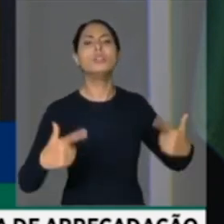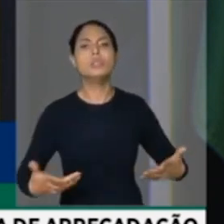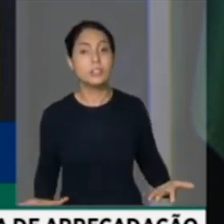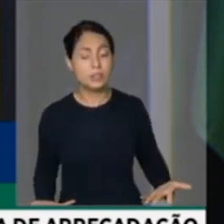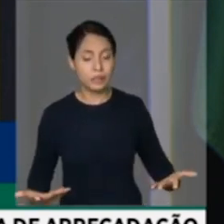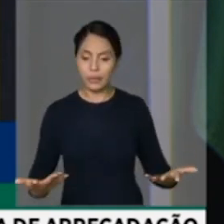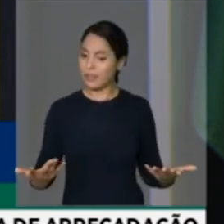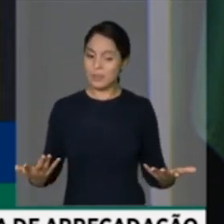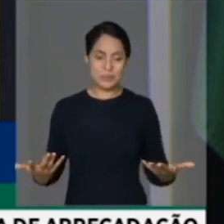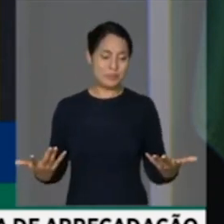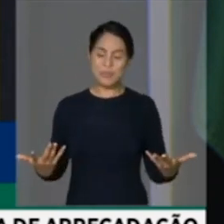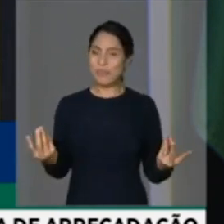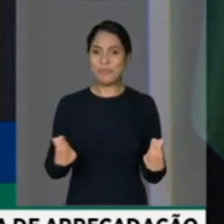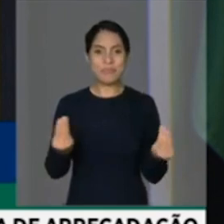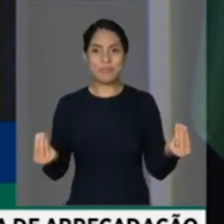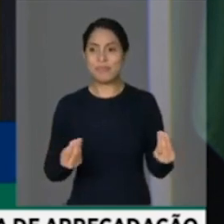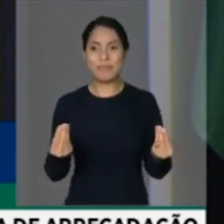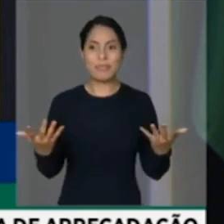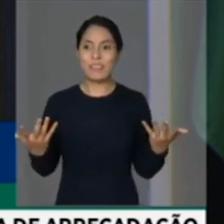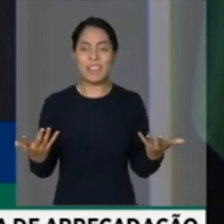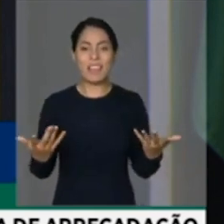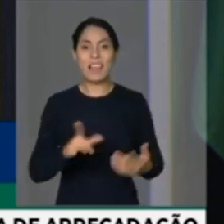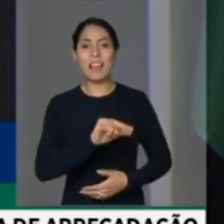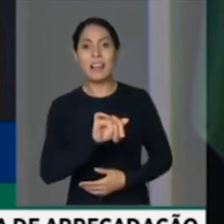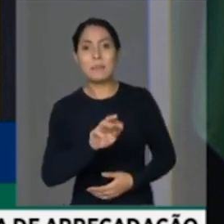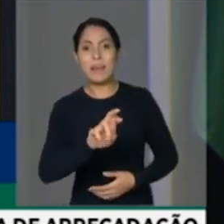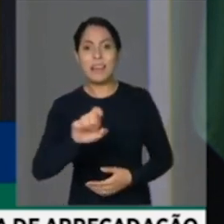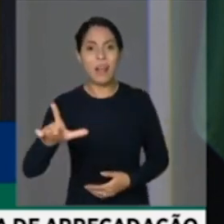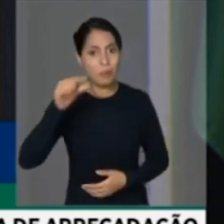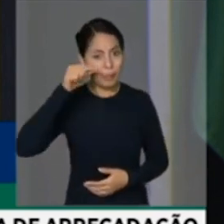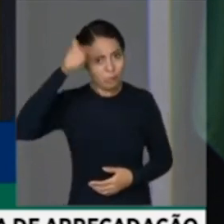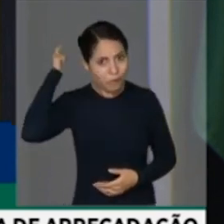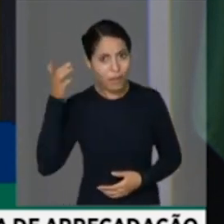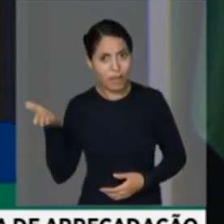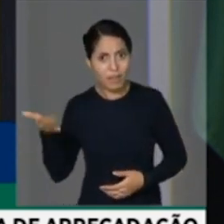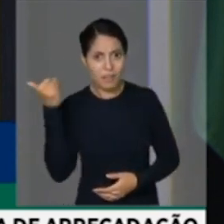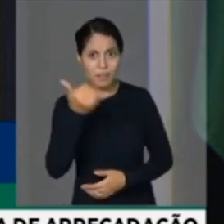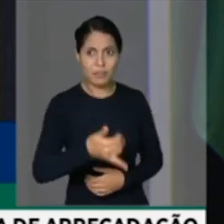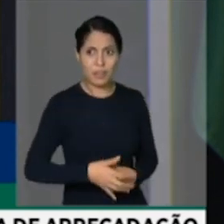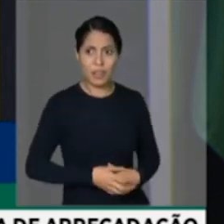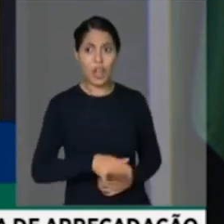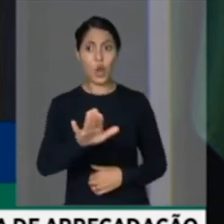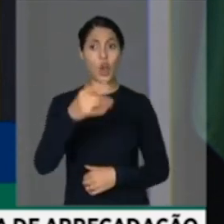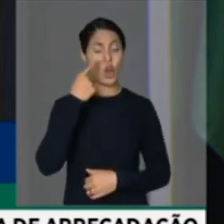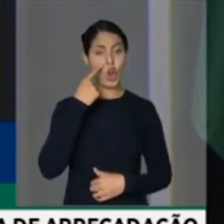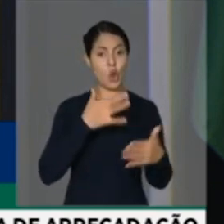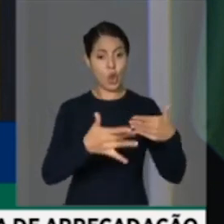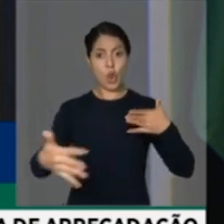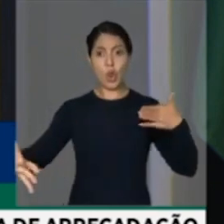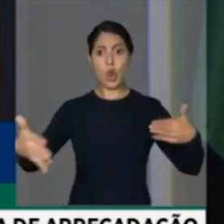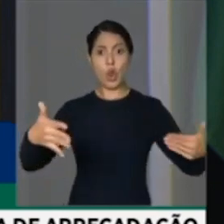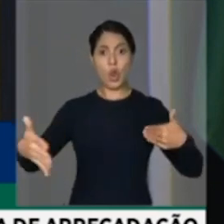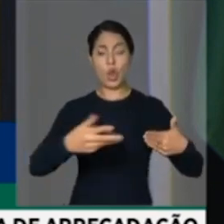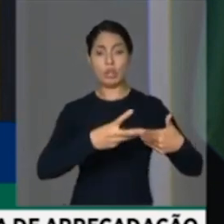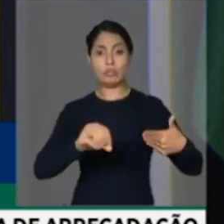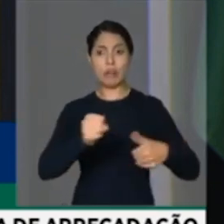É justamente o dito liberal Paulo Guedes, que sempre falou, né, que 30 anos a social-democracia governou o